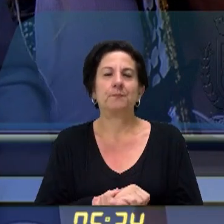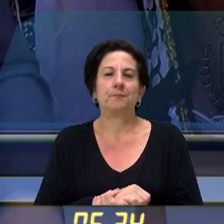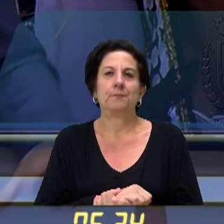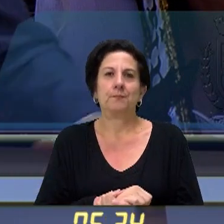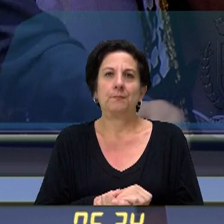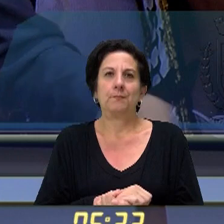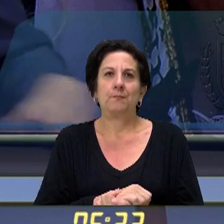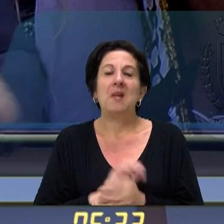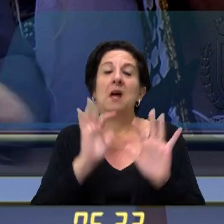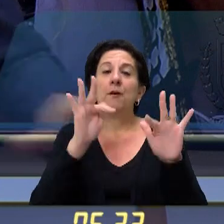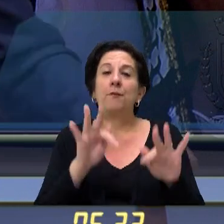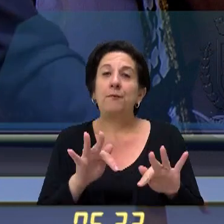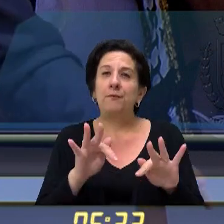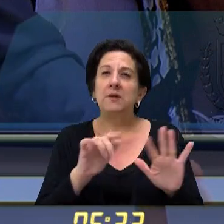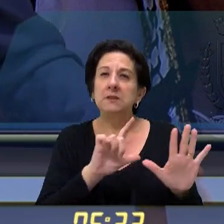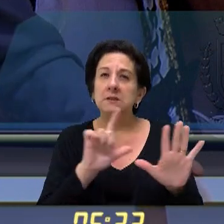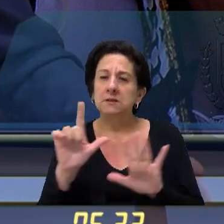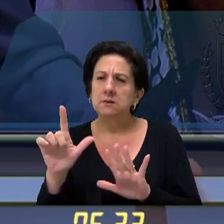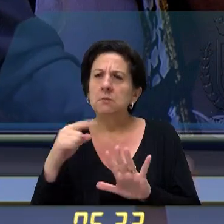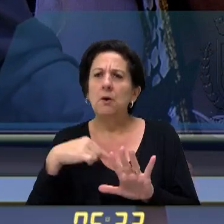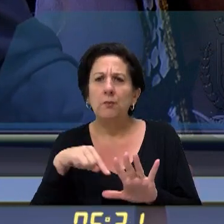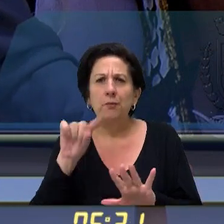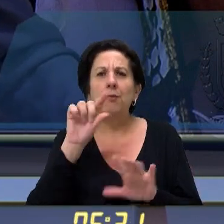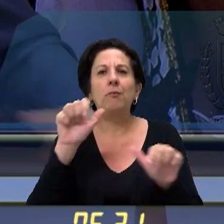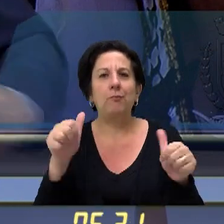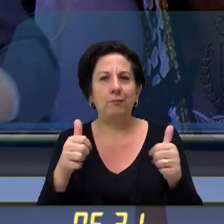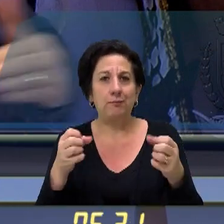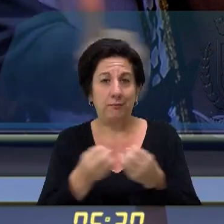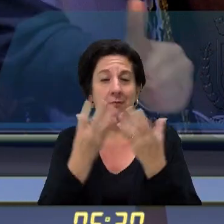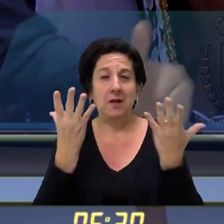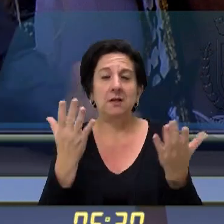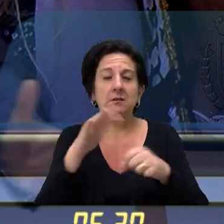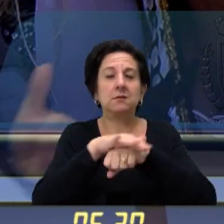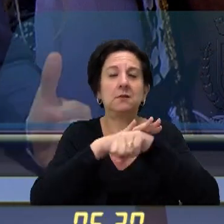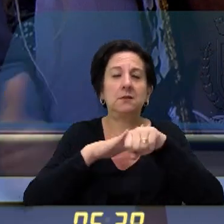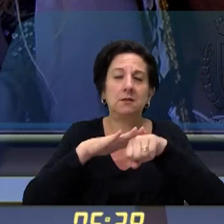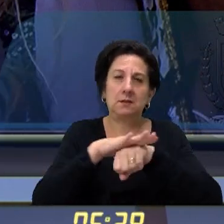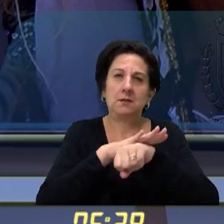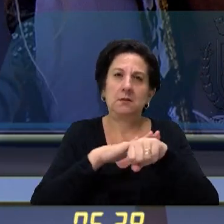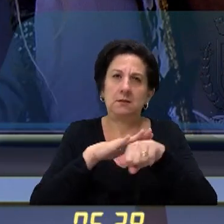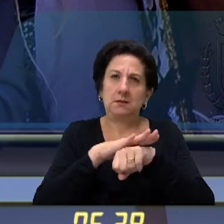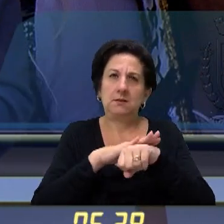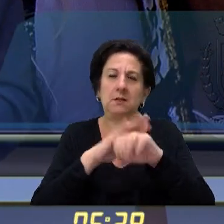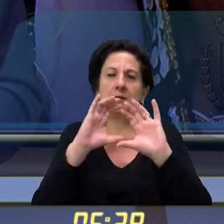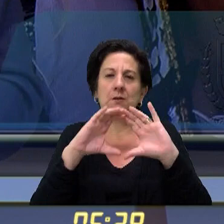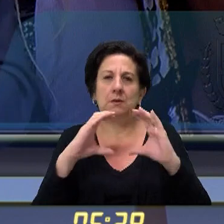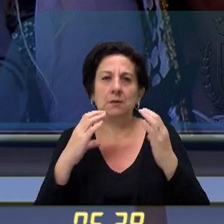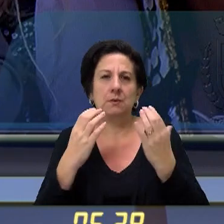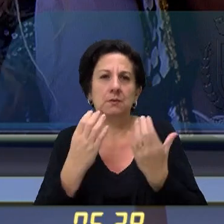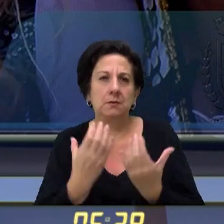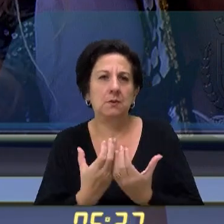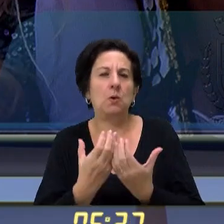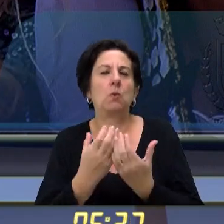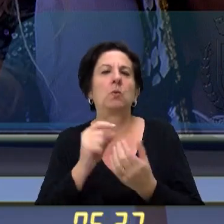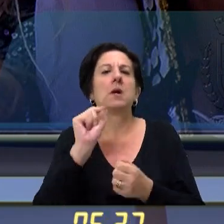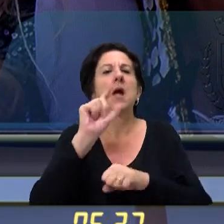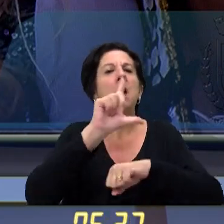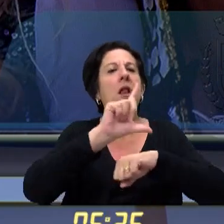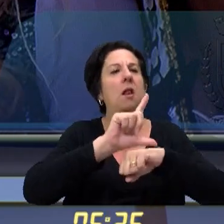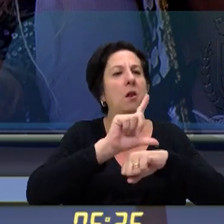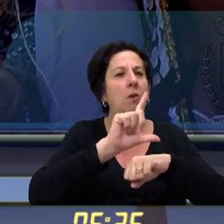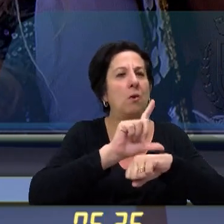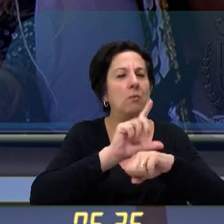nós, final de semana, quando estivemos na festa, conversando com a nossa comunidade, com os